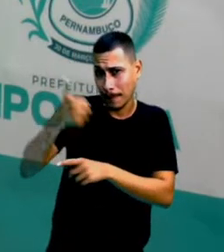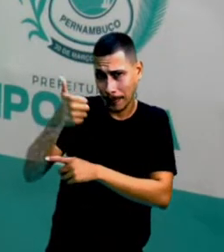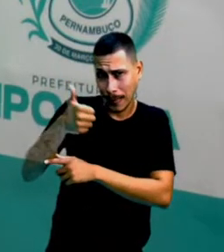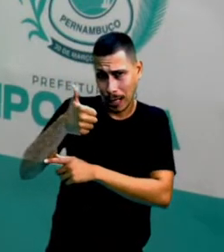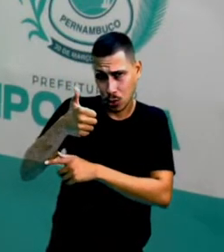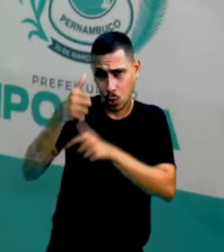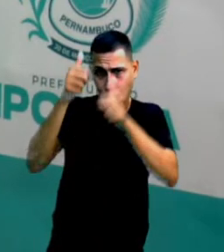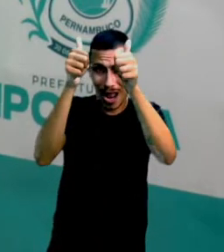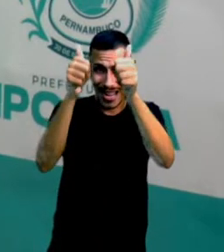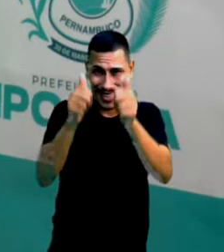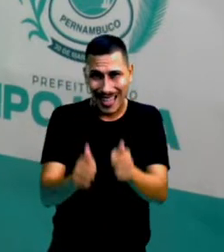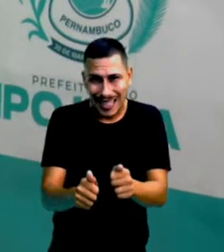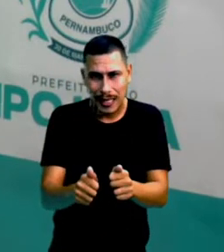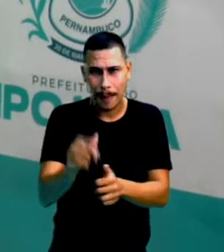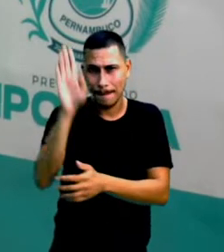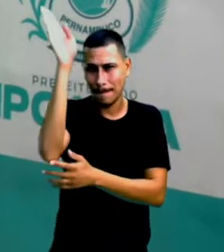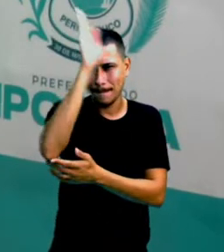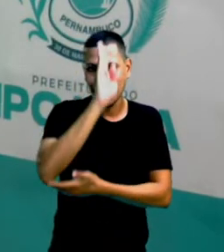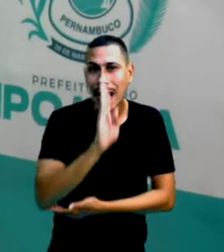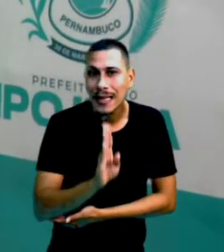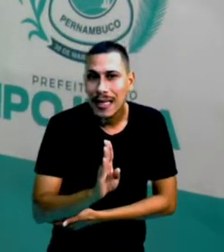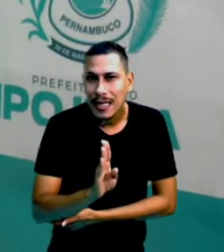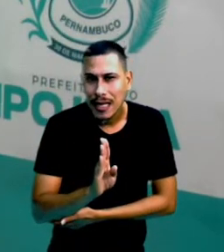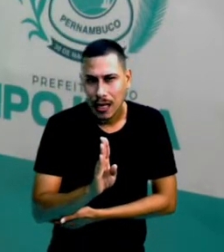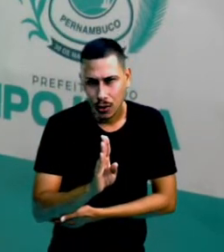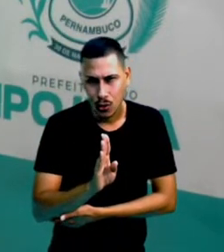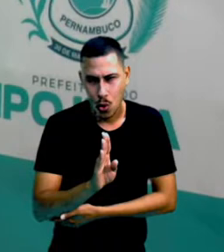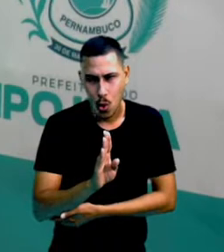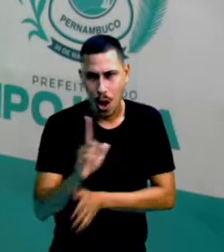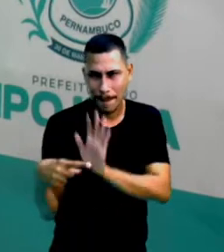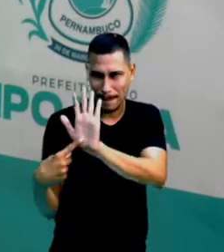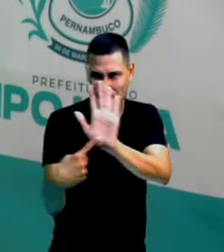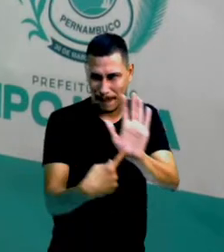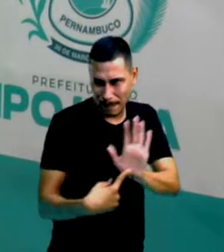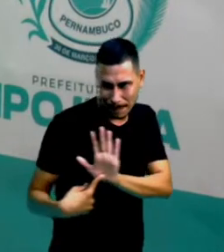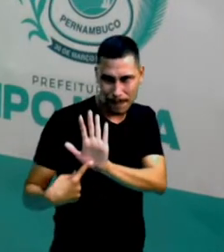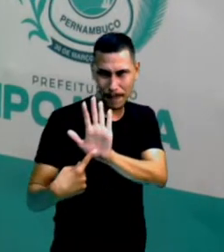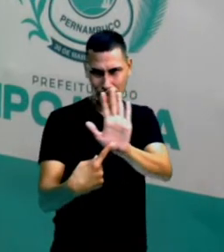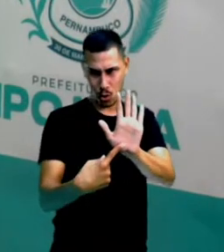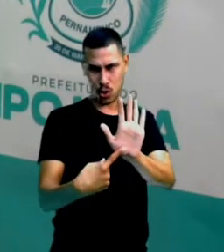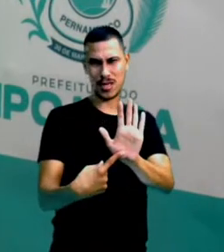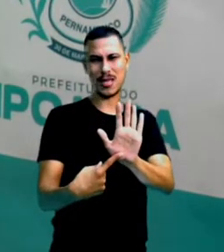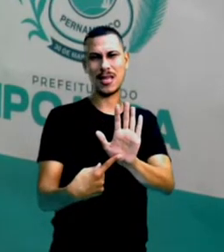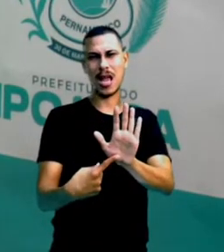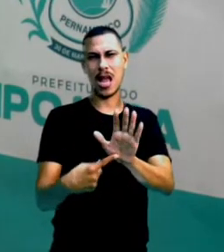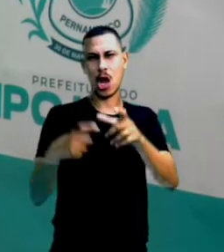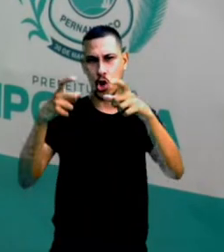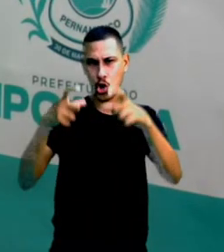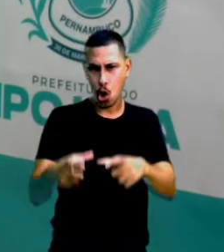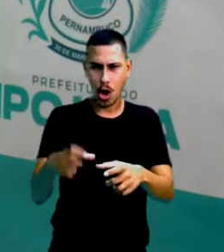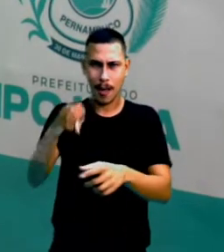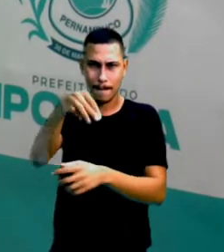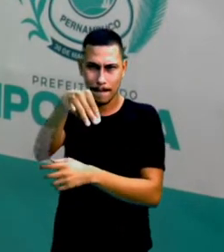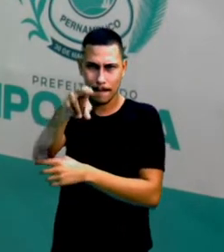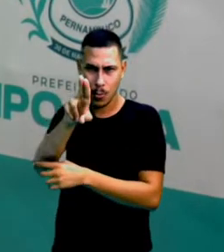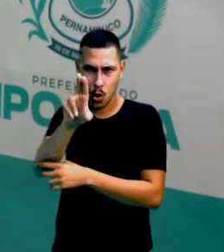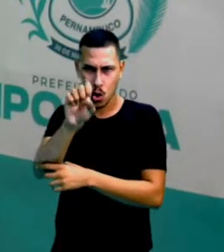artista brasileiro a expor no Museu do Louvre, em